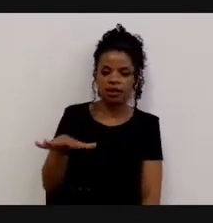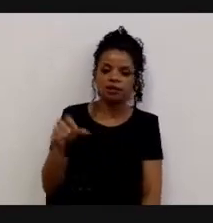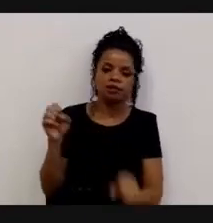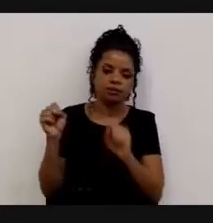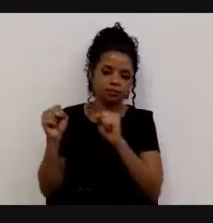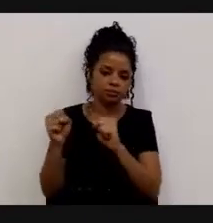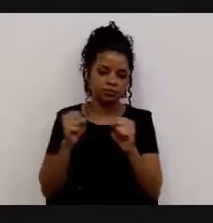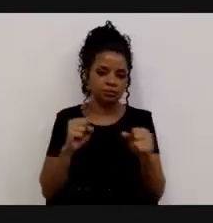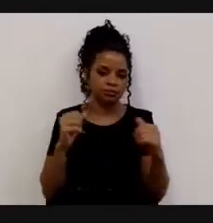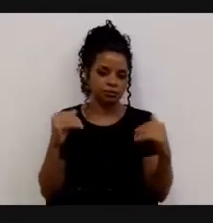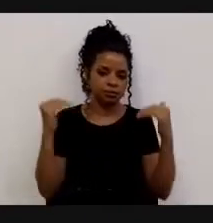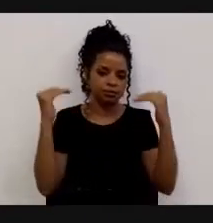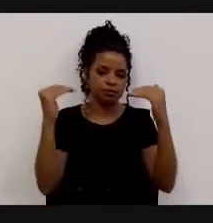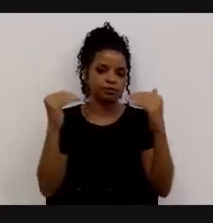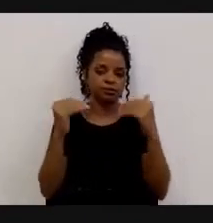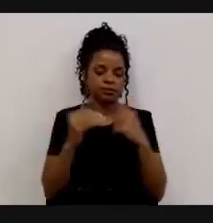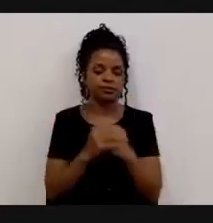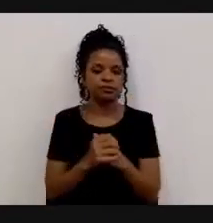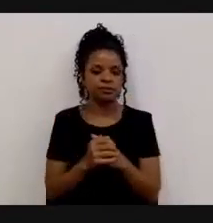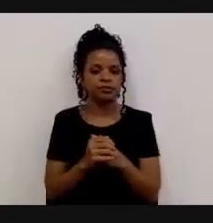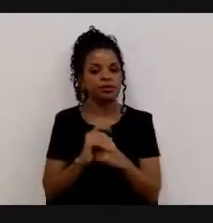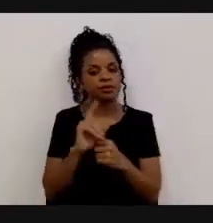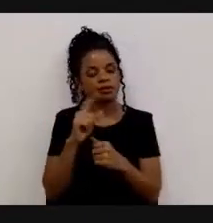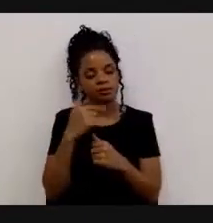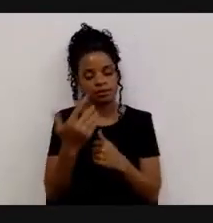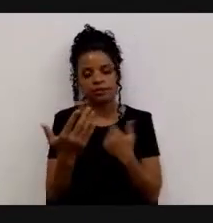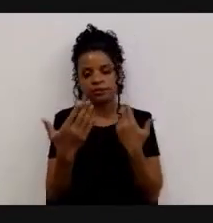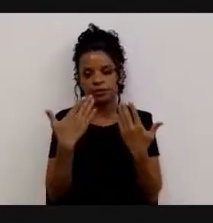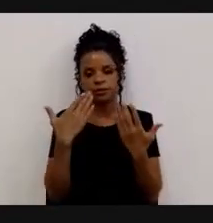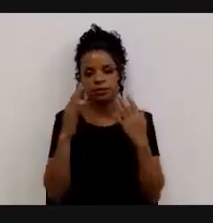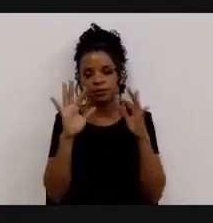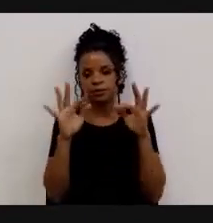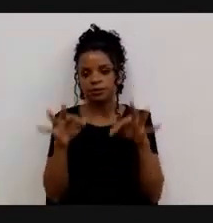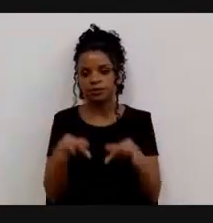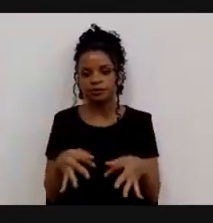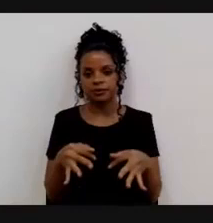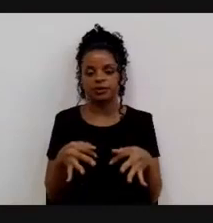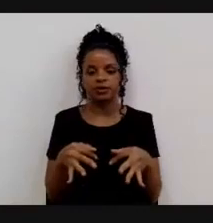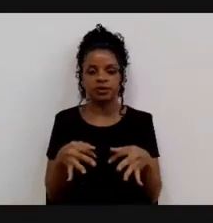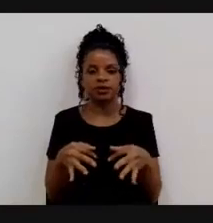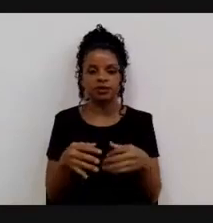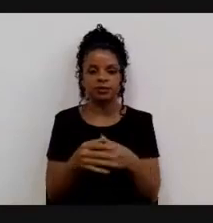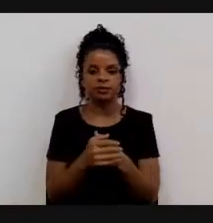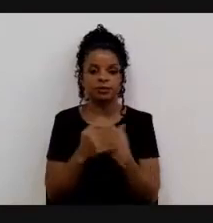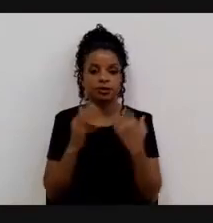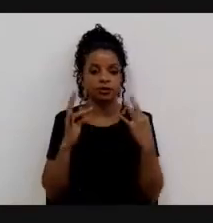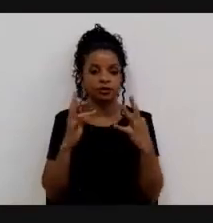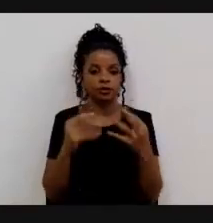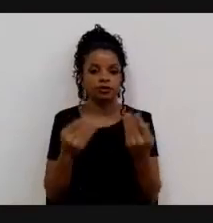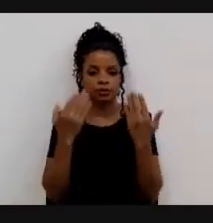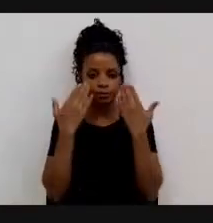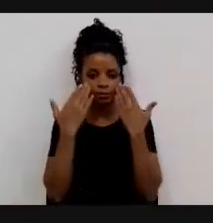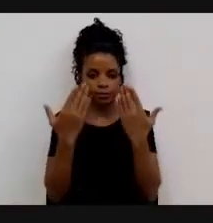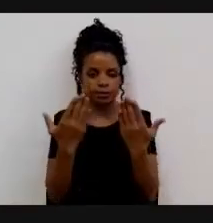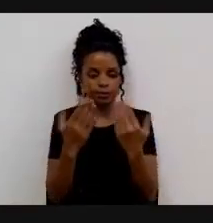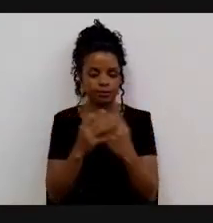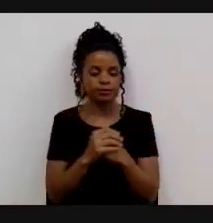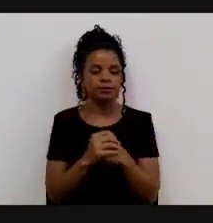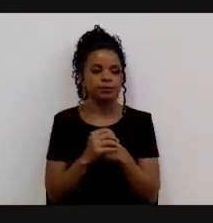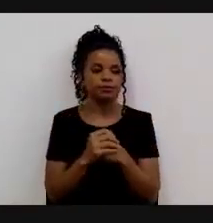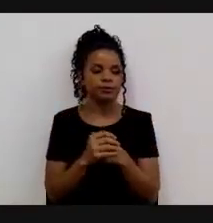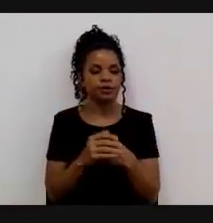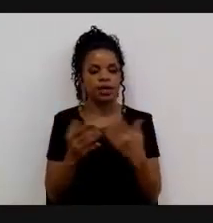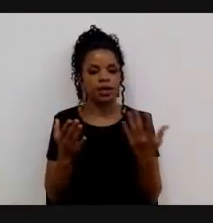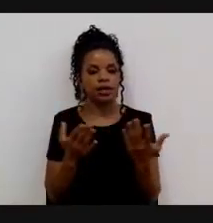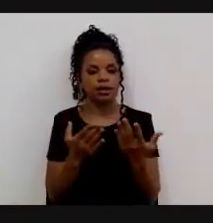poder. E a gente vai poder conversar um pouquinho mais ao final de todas as exposições. Então, eu